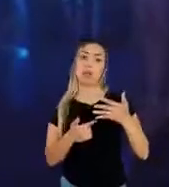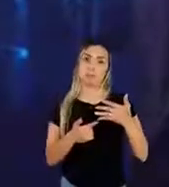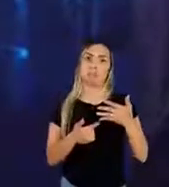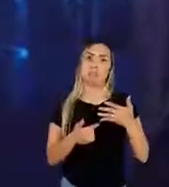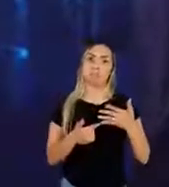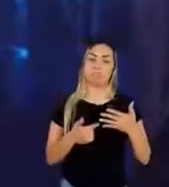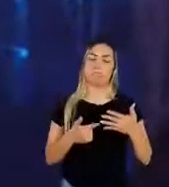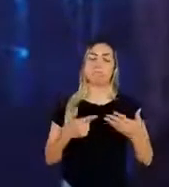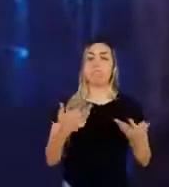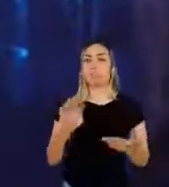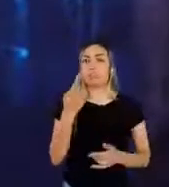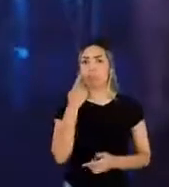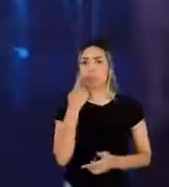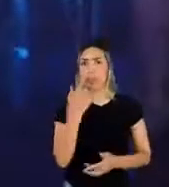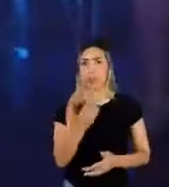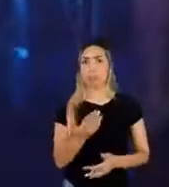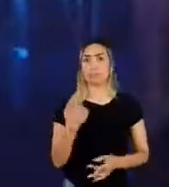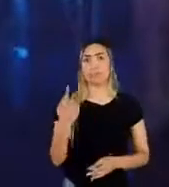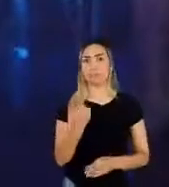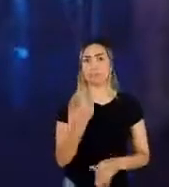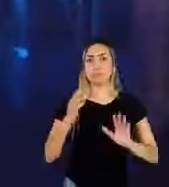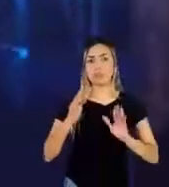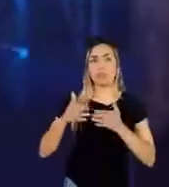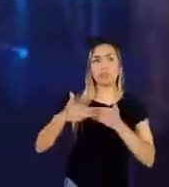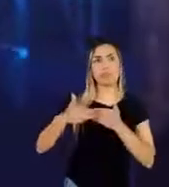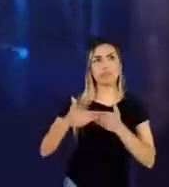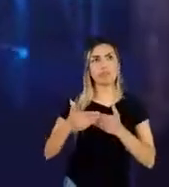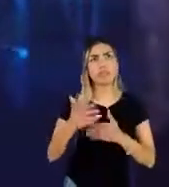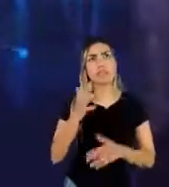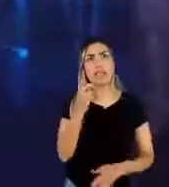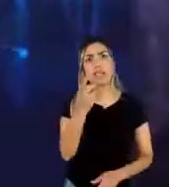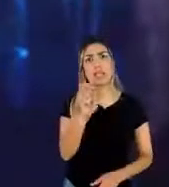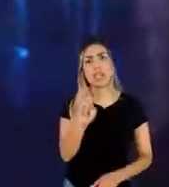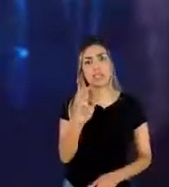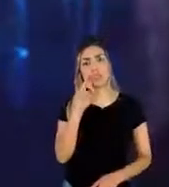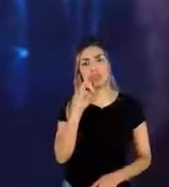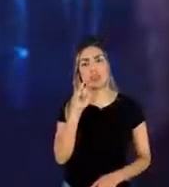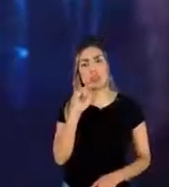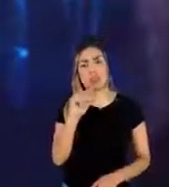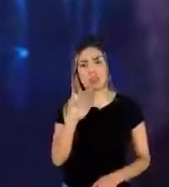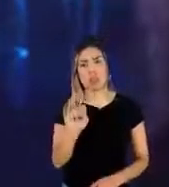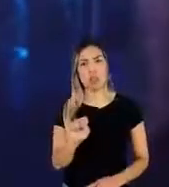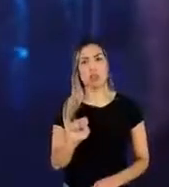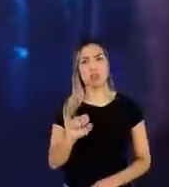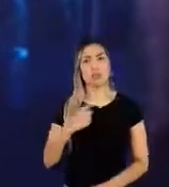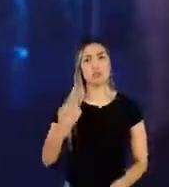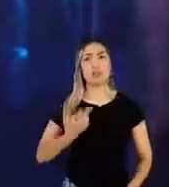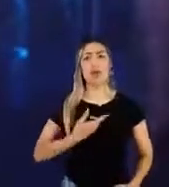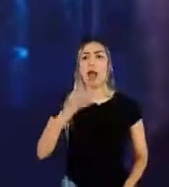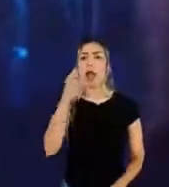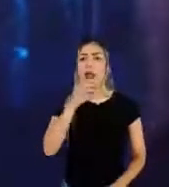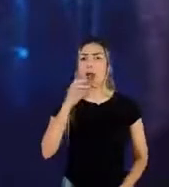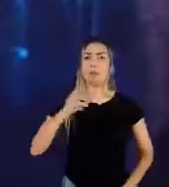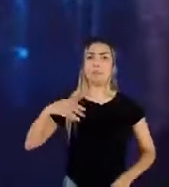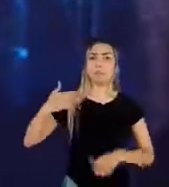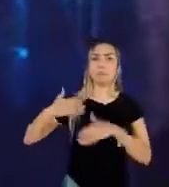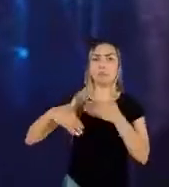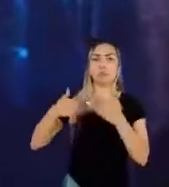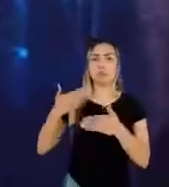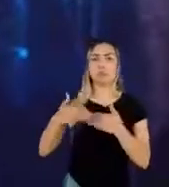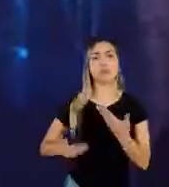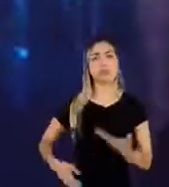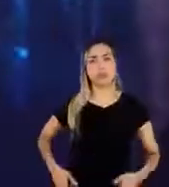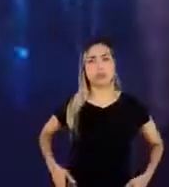a gente construiu a frente das energias renováveis em menos de 15 dias. Foi uma frente que foi construída muito rápida. Por quê? Porque